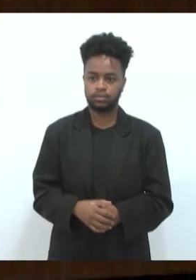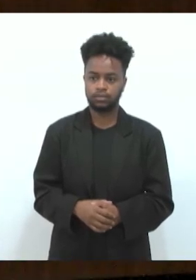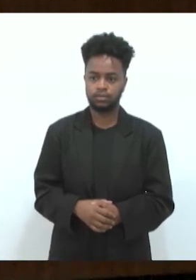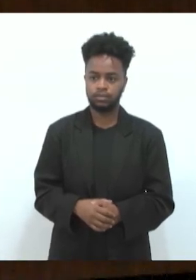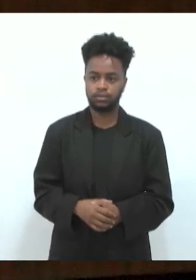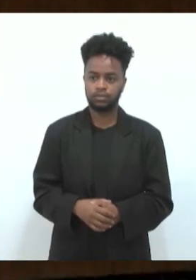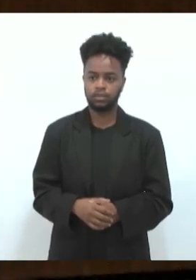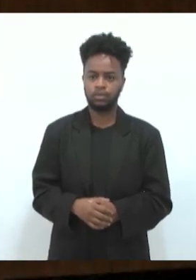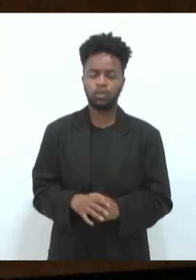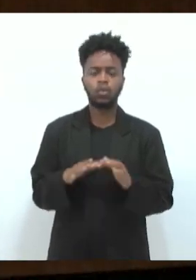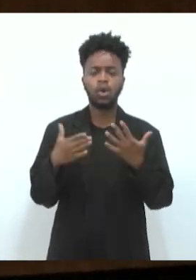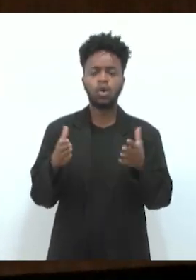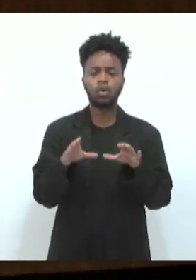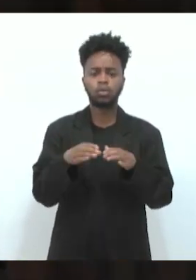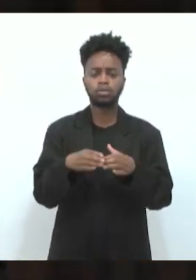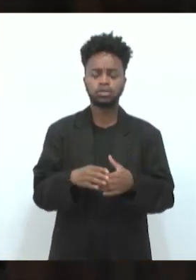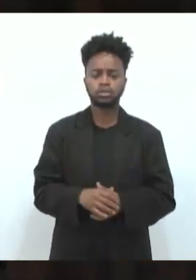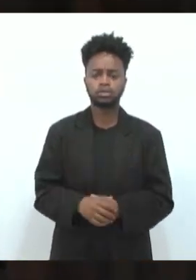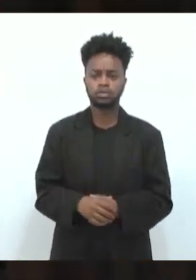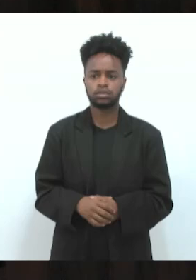Qual das comissões, presidente?